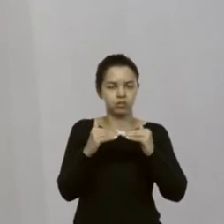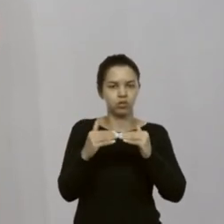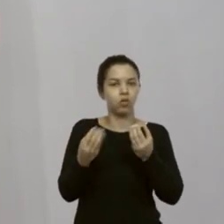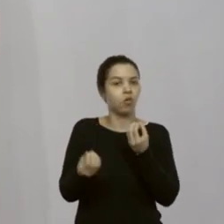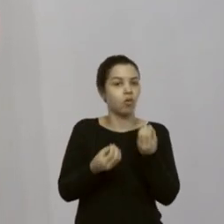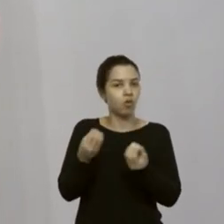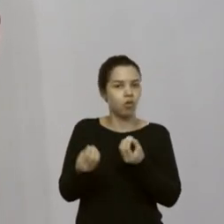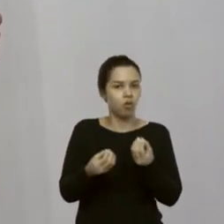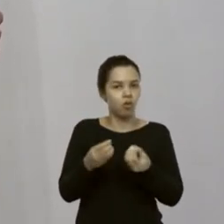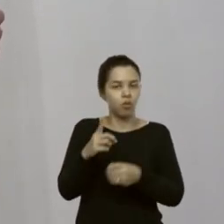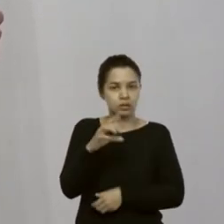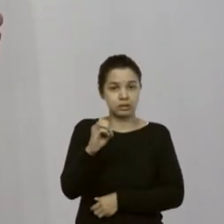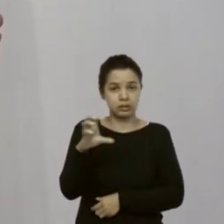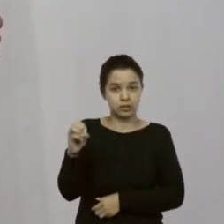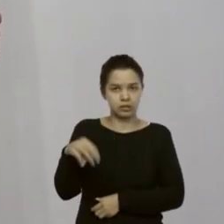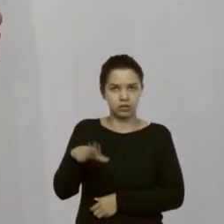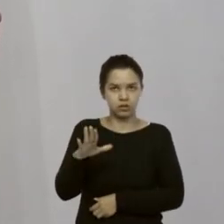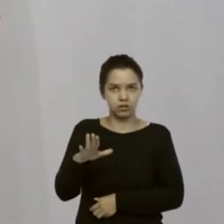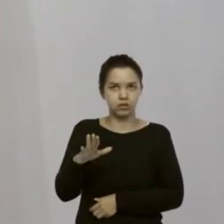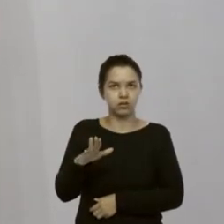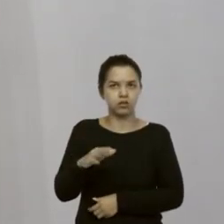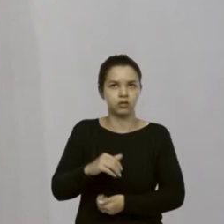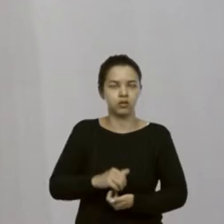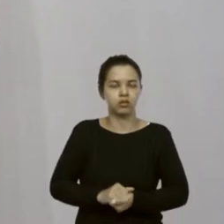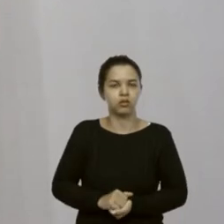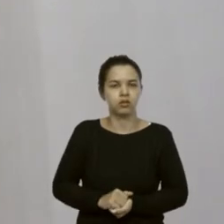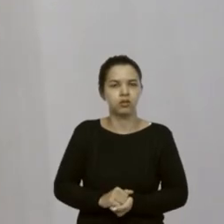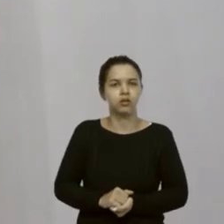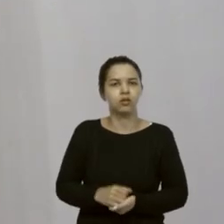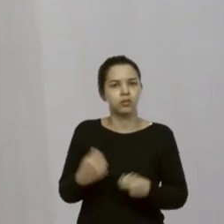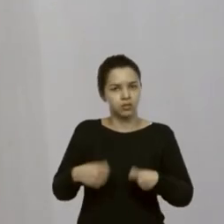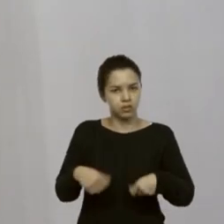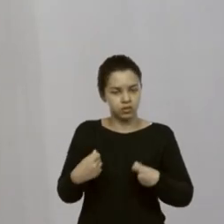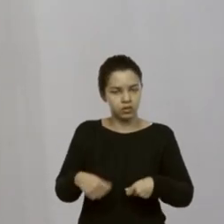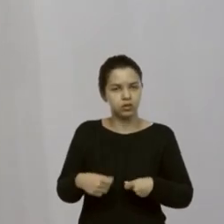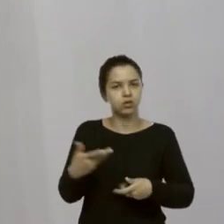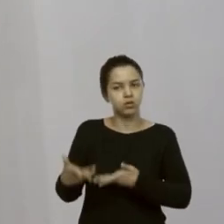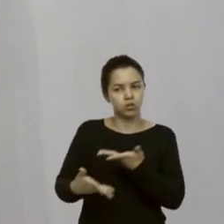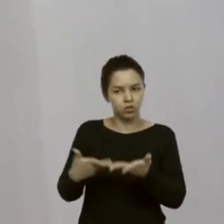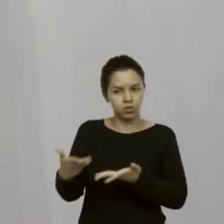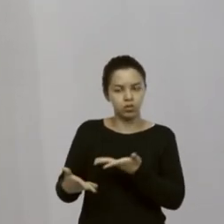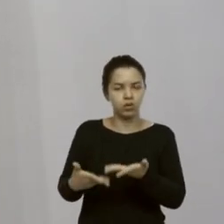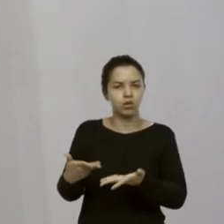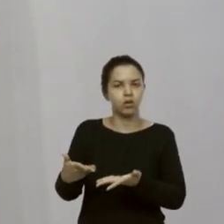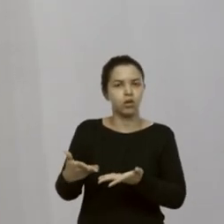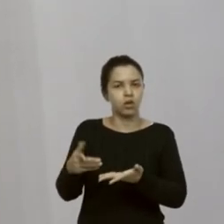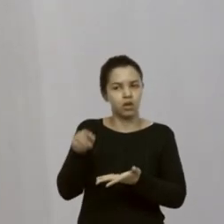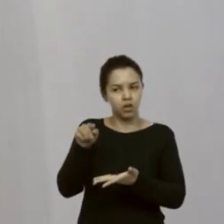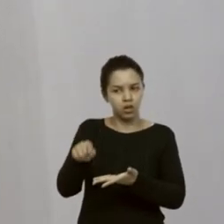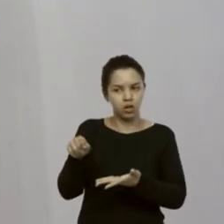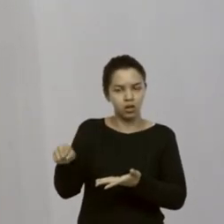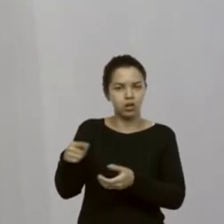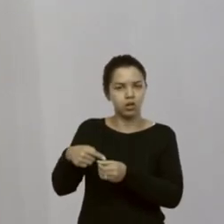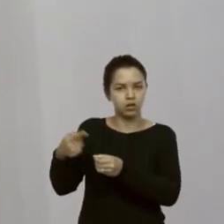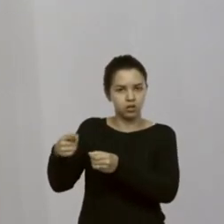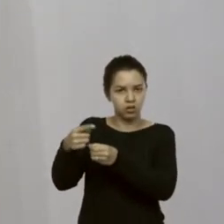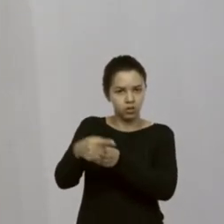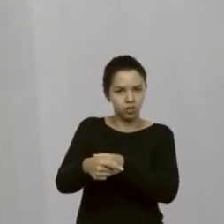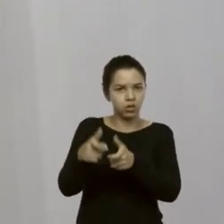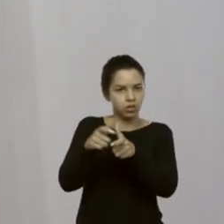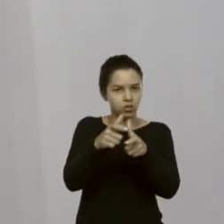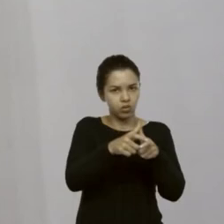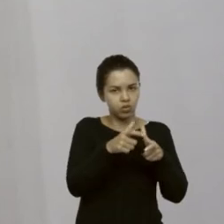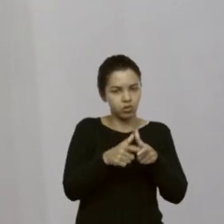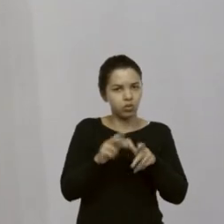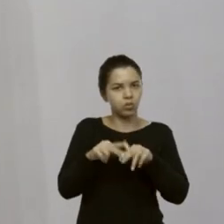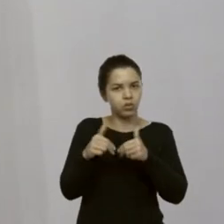mesmo cargo? Deixa de prestar serviço importante ao eleitor o rádio no interior com as pequenas regiões. É